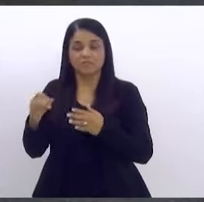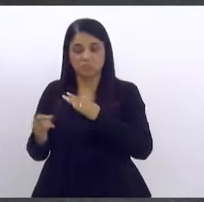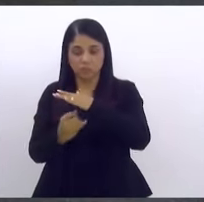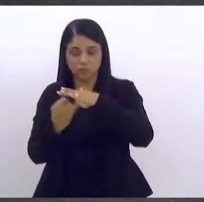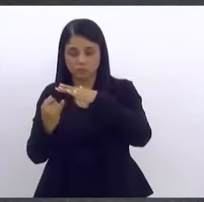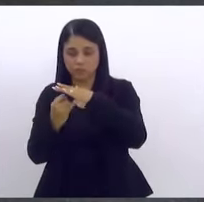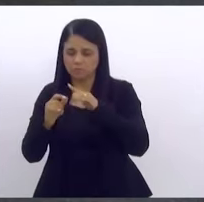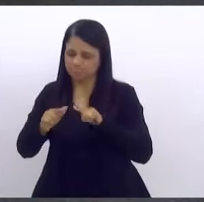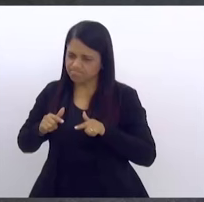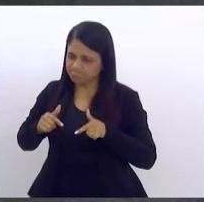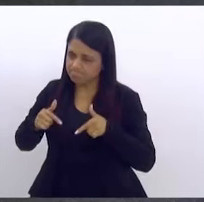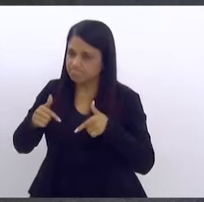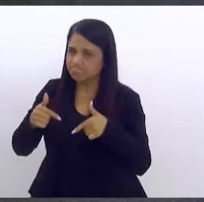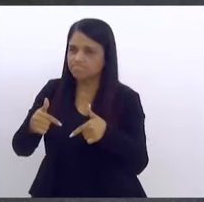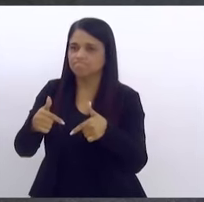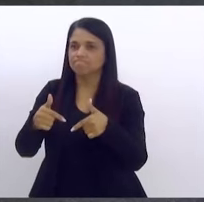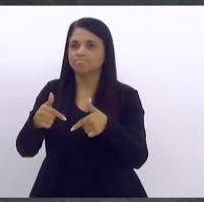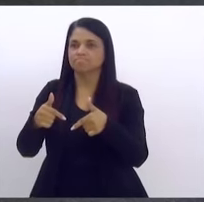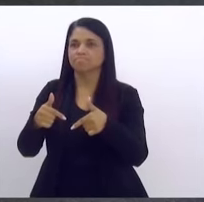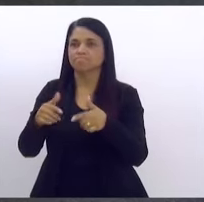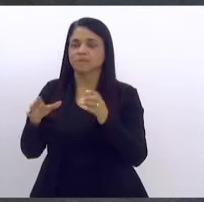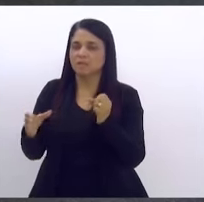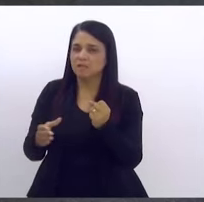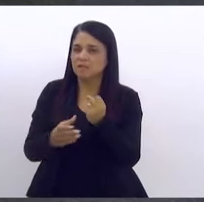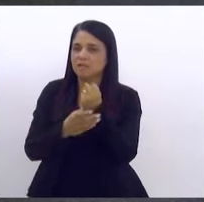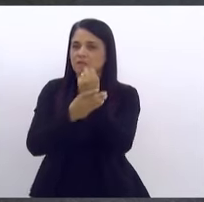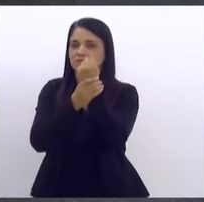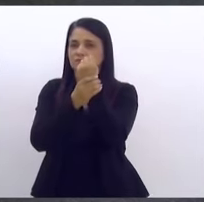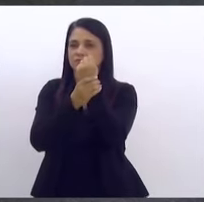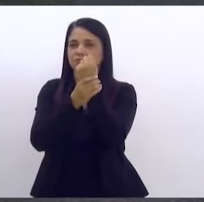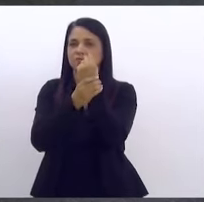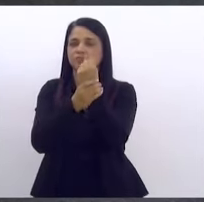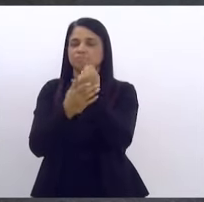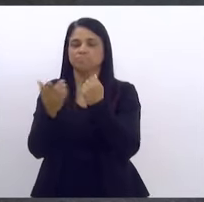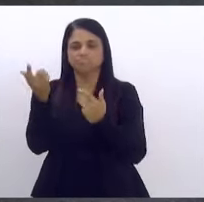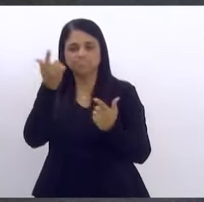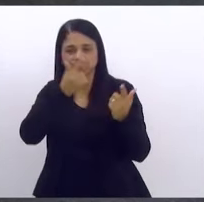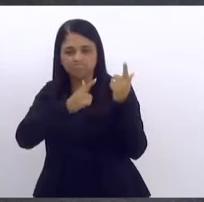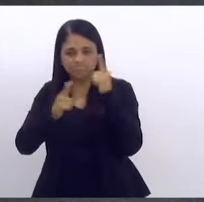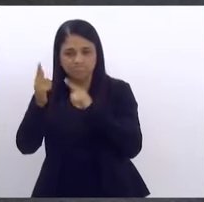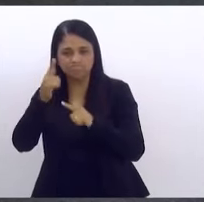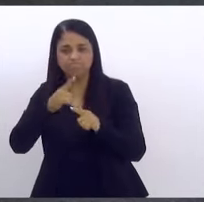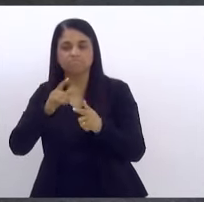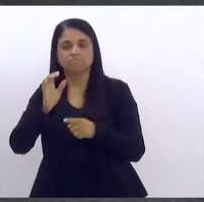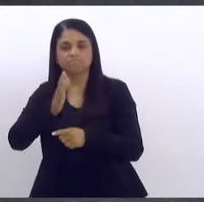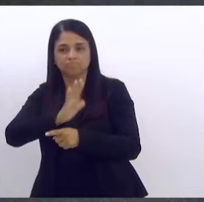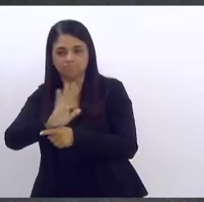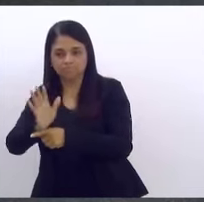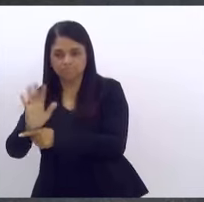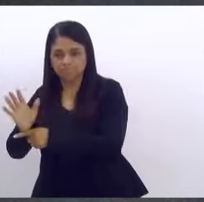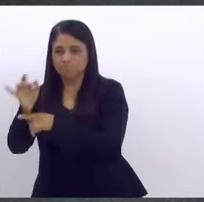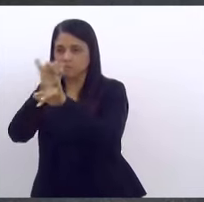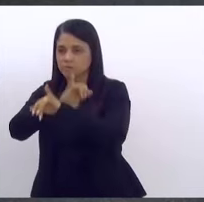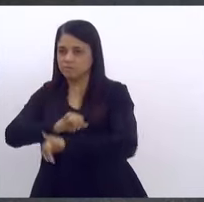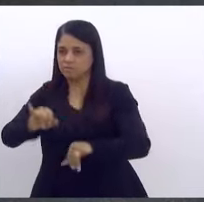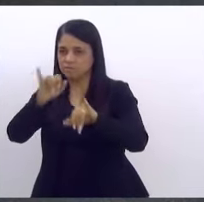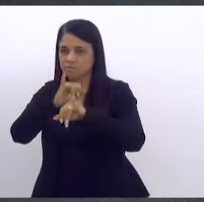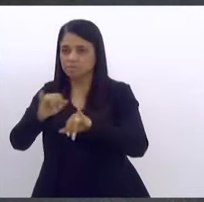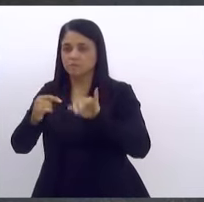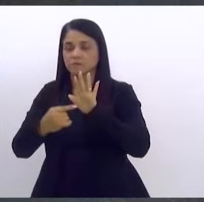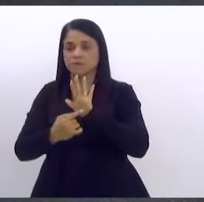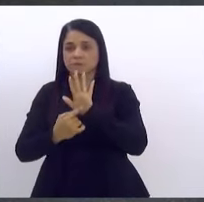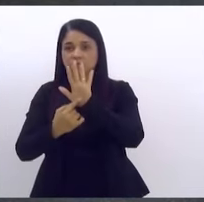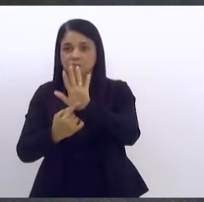se empenhado em garantir condições de produção, divulgação e